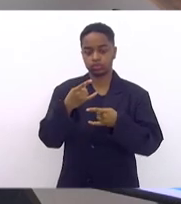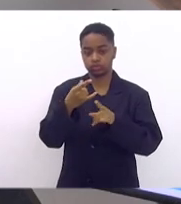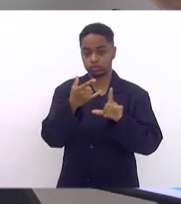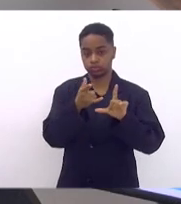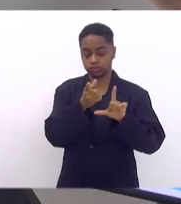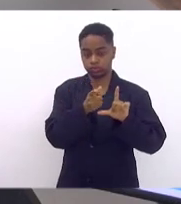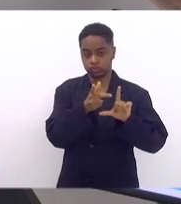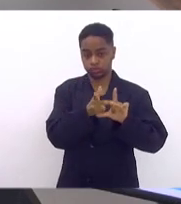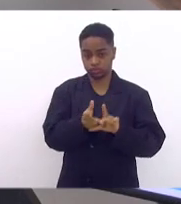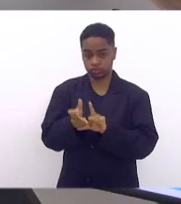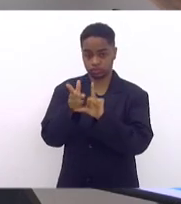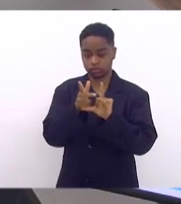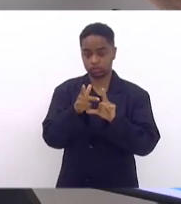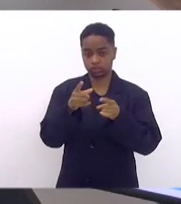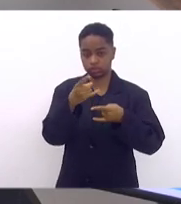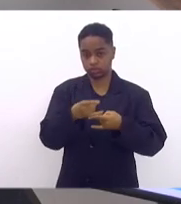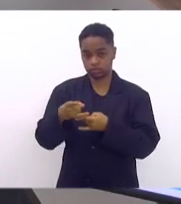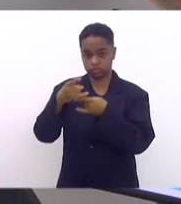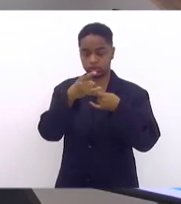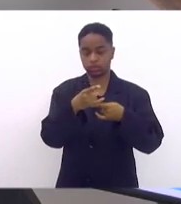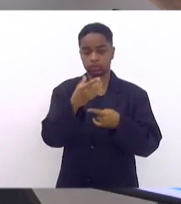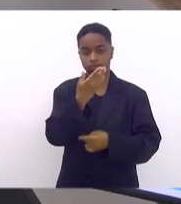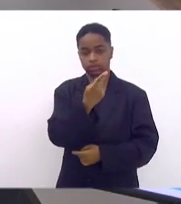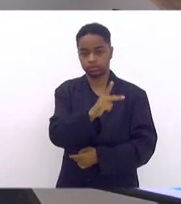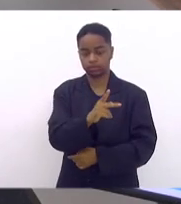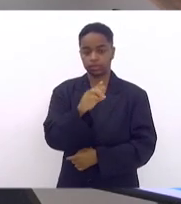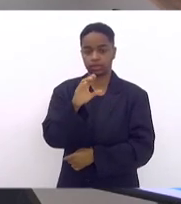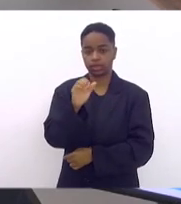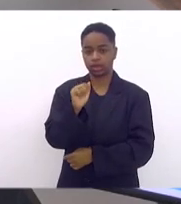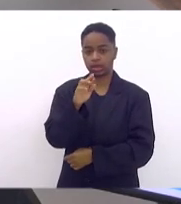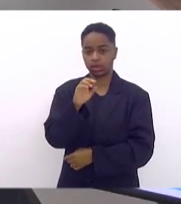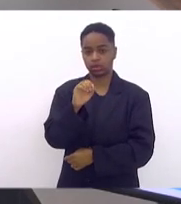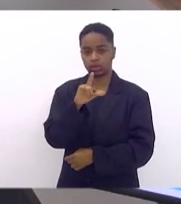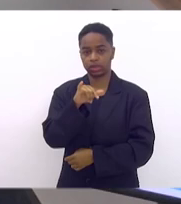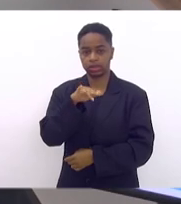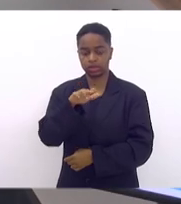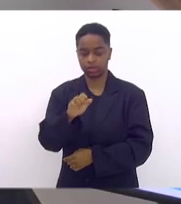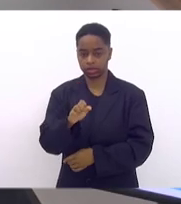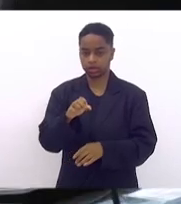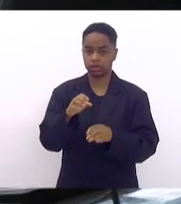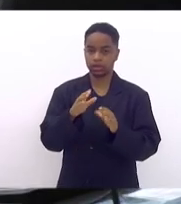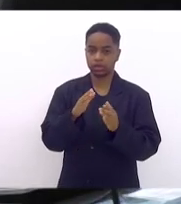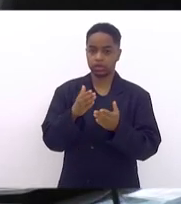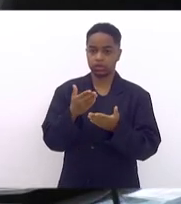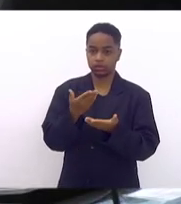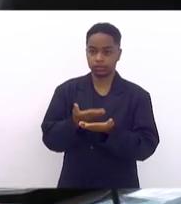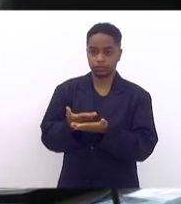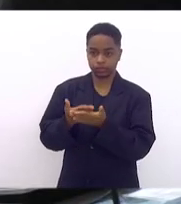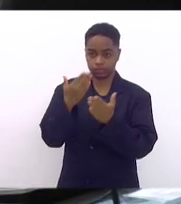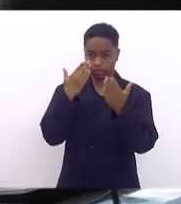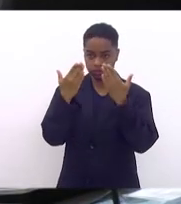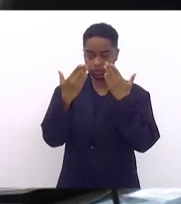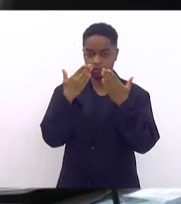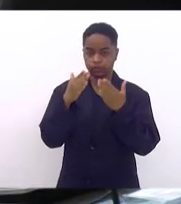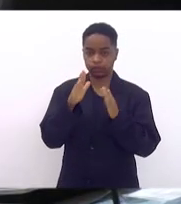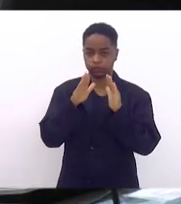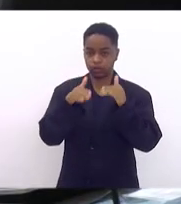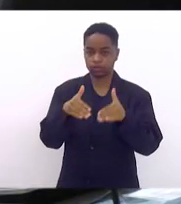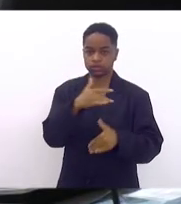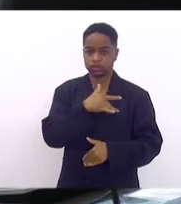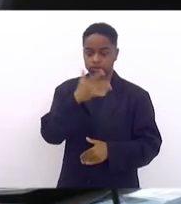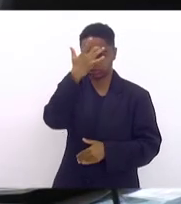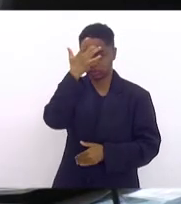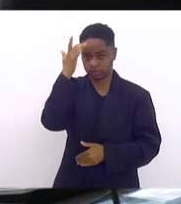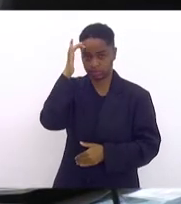da senhora Carolina Carvalho, terapeuta especializada em saúde mental da mulher, ativista, idealizadora